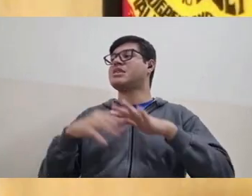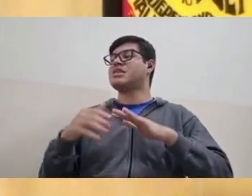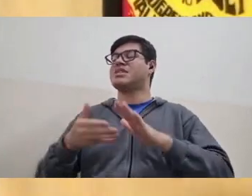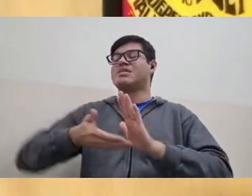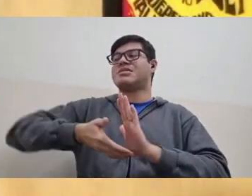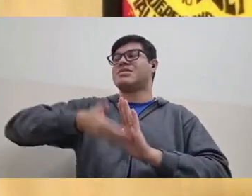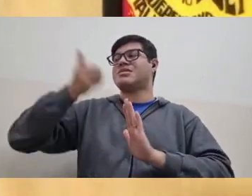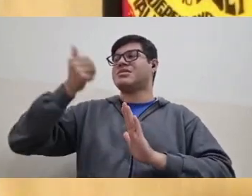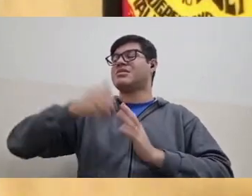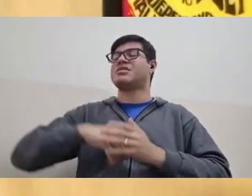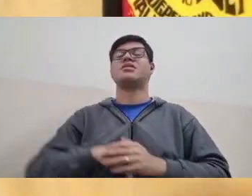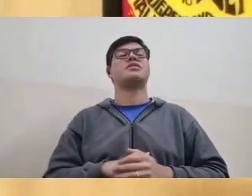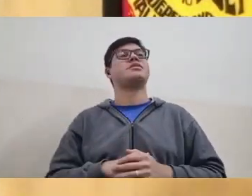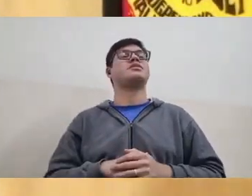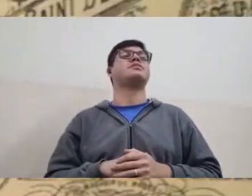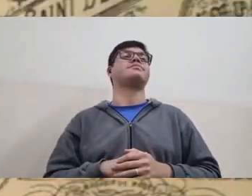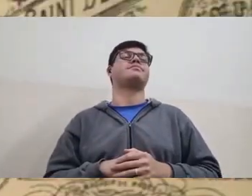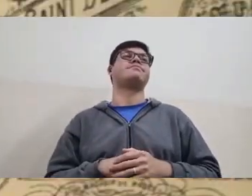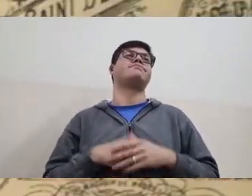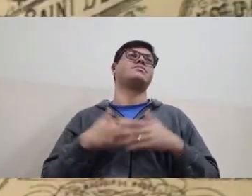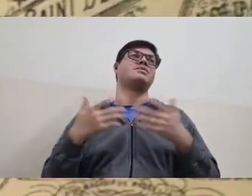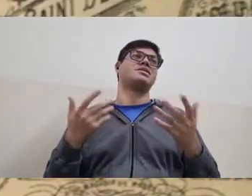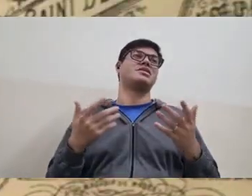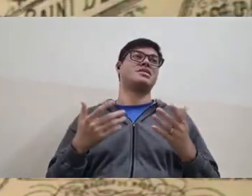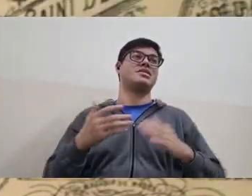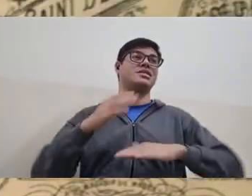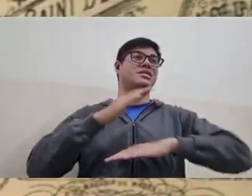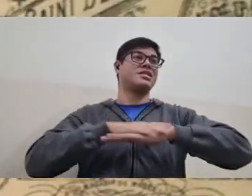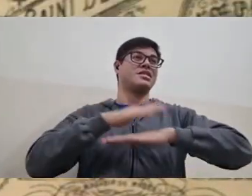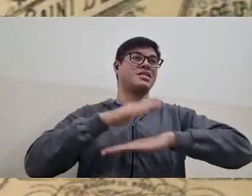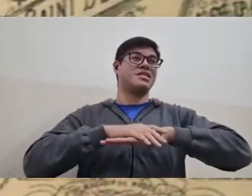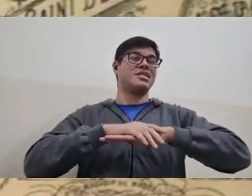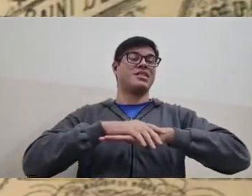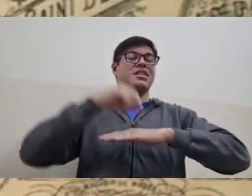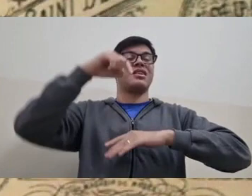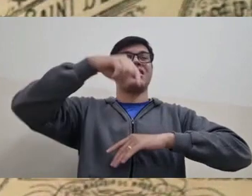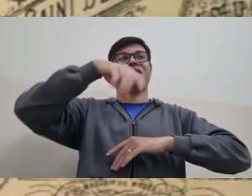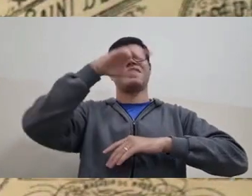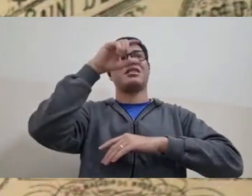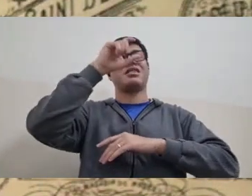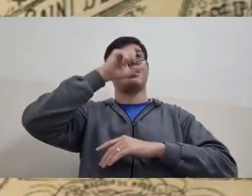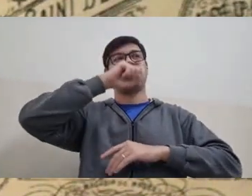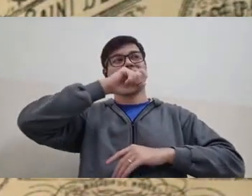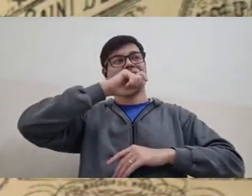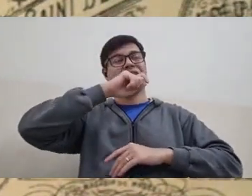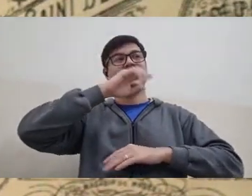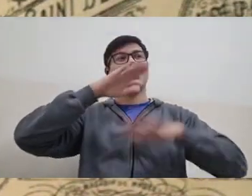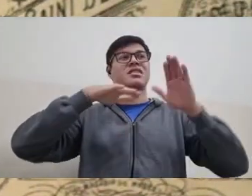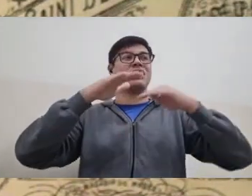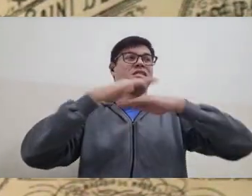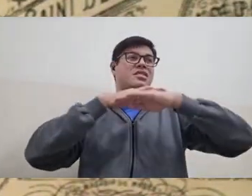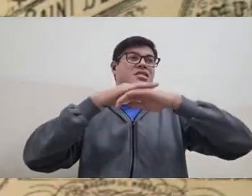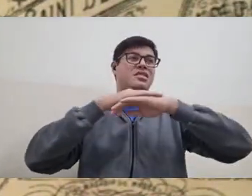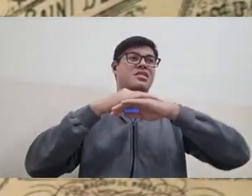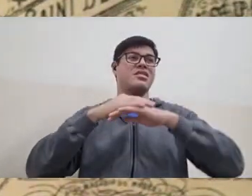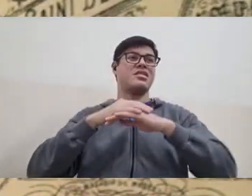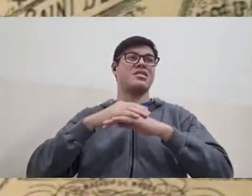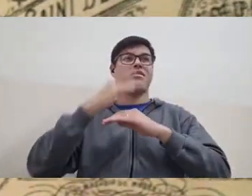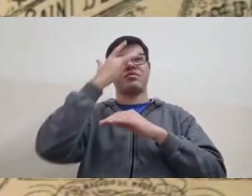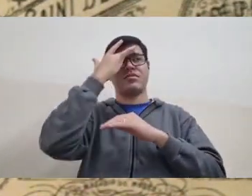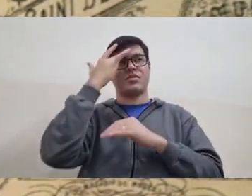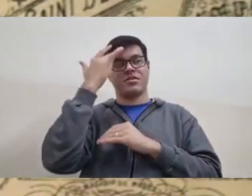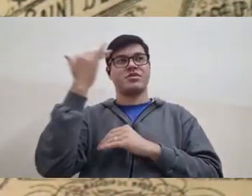de uma árvore. O manejo no centro urbano é o que eu costumo falar com todo mundo que vai conversar comigo. Eu acho